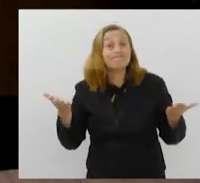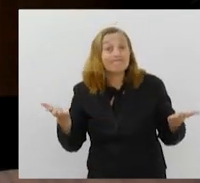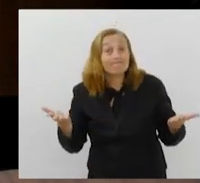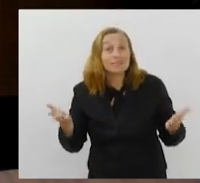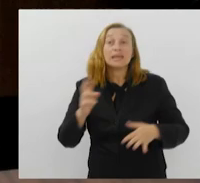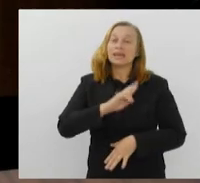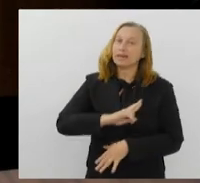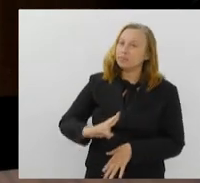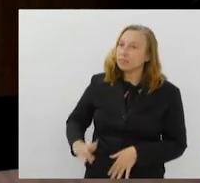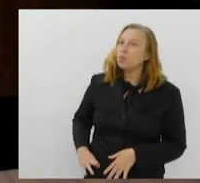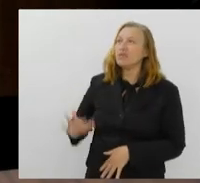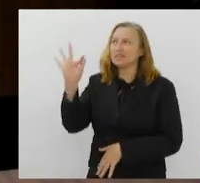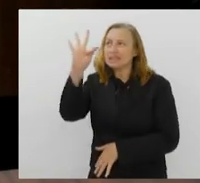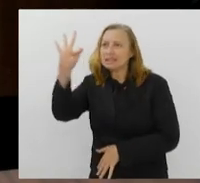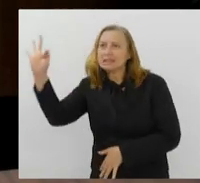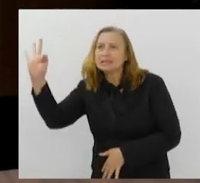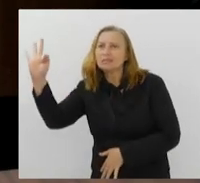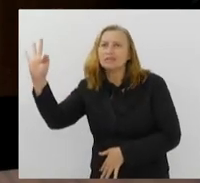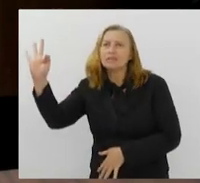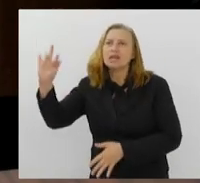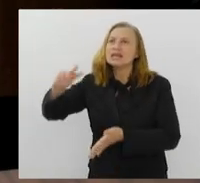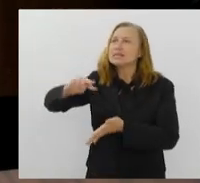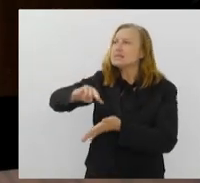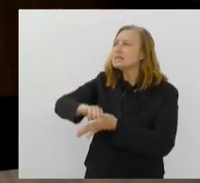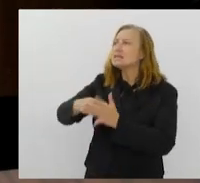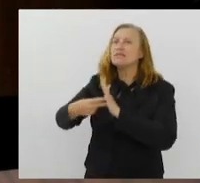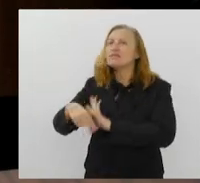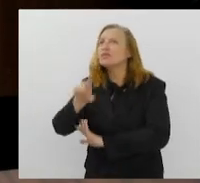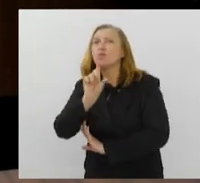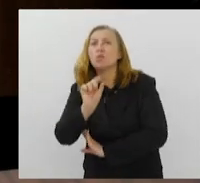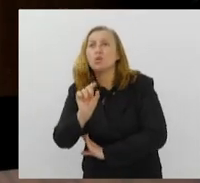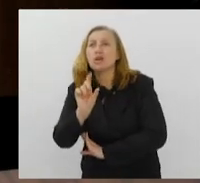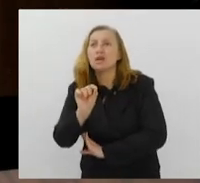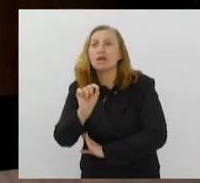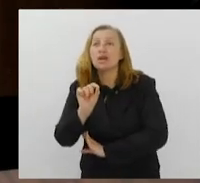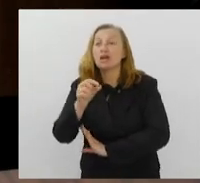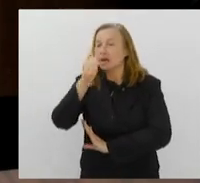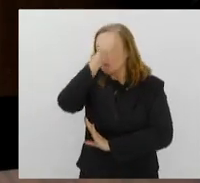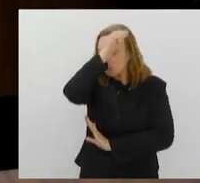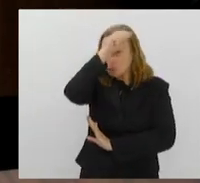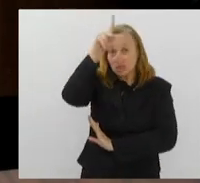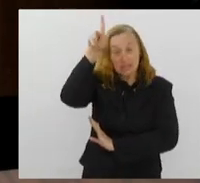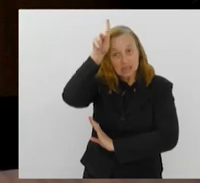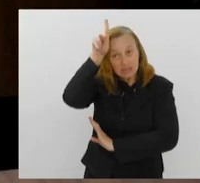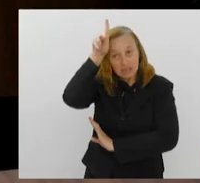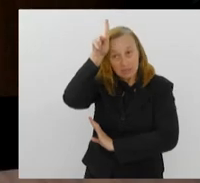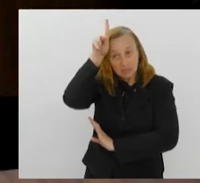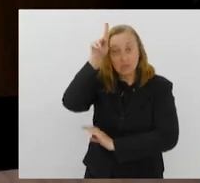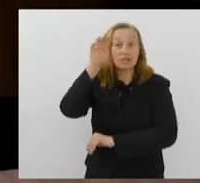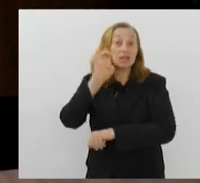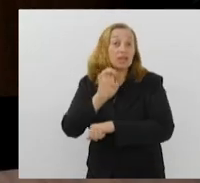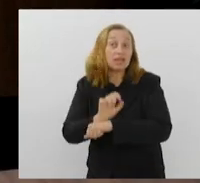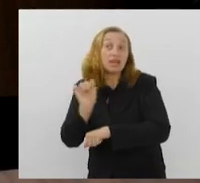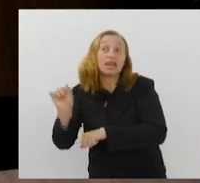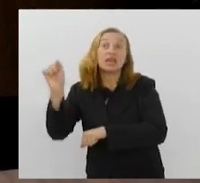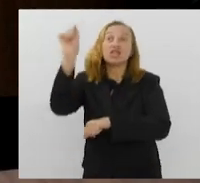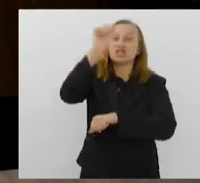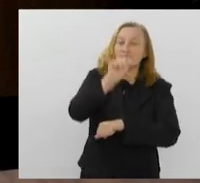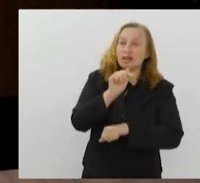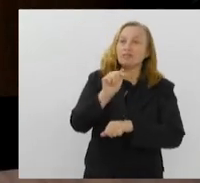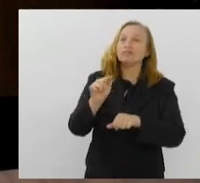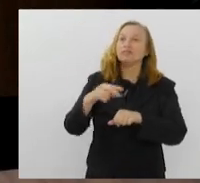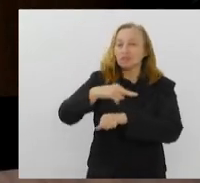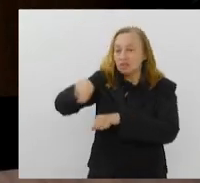República Federativa do Brasil é composta dos municípios, dos estados e da